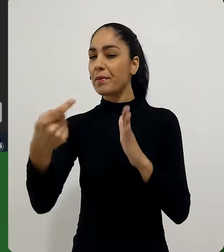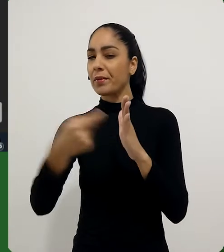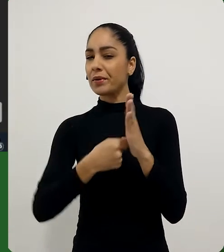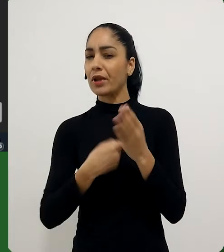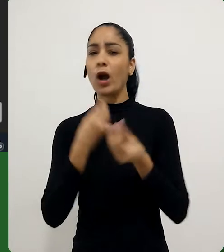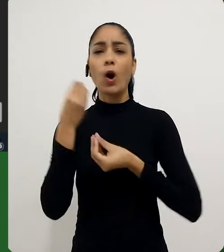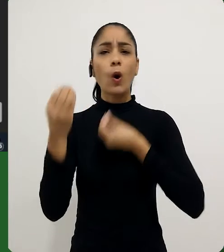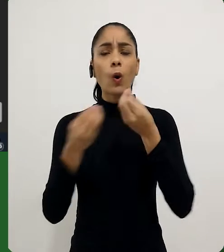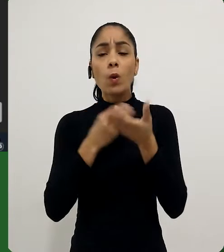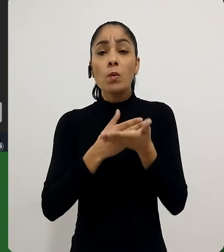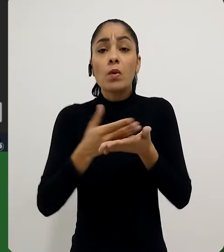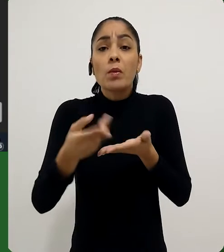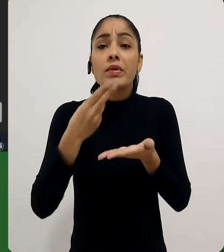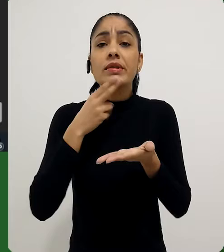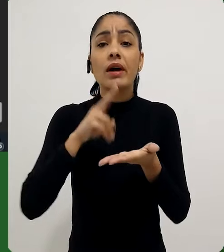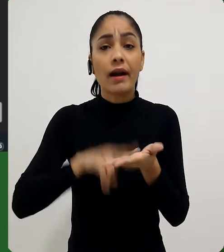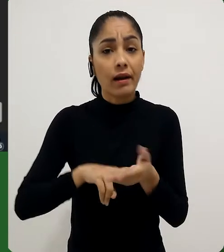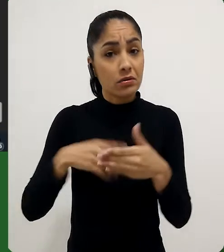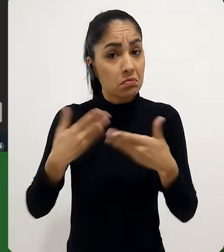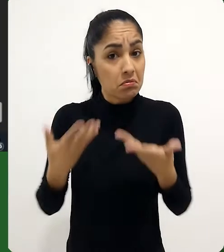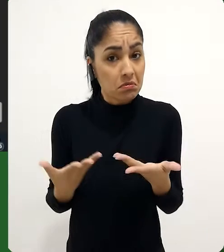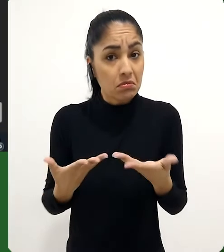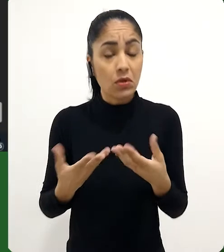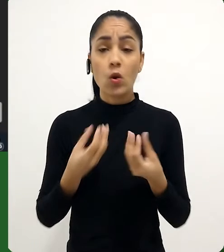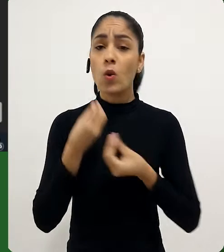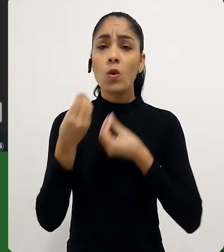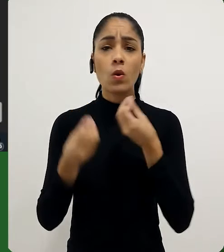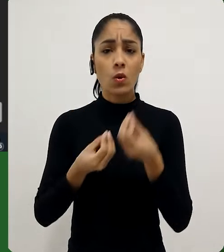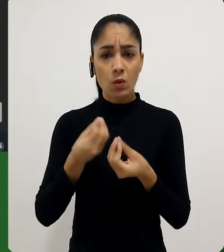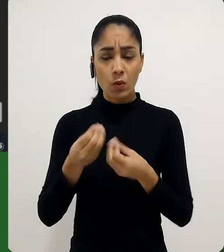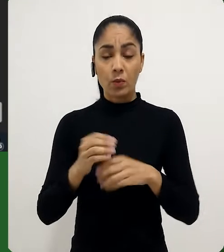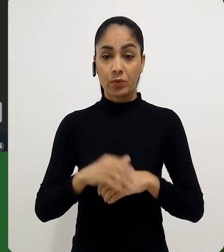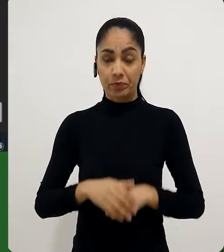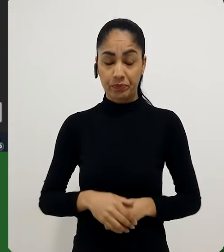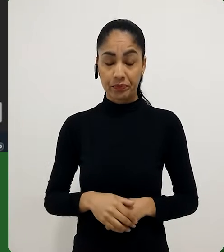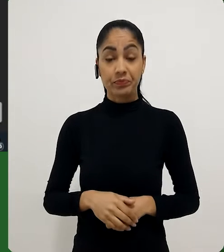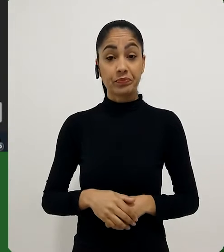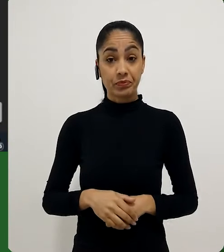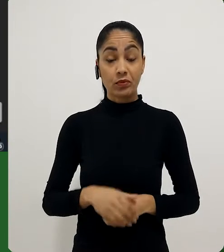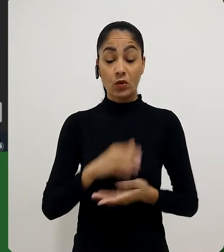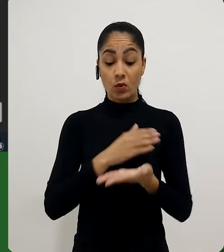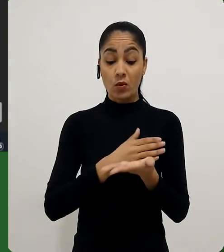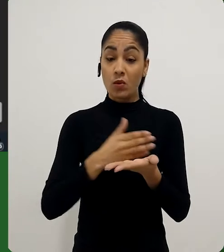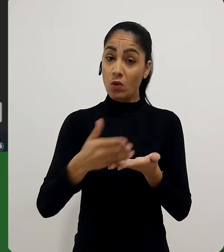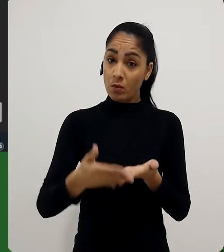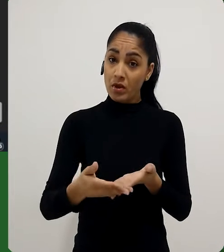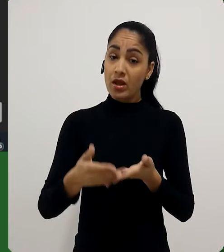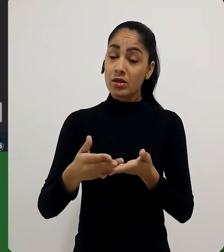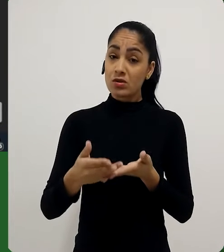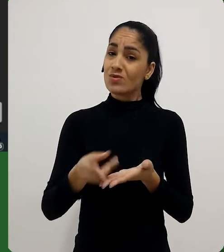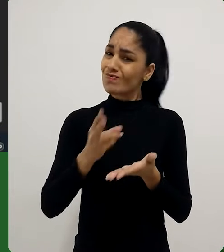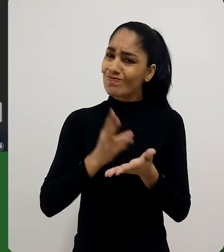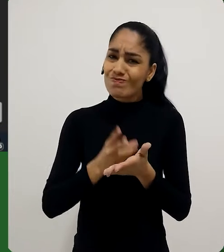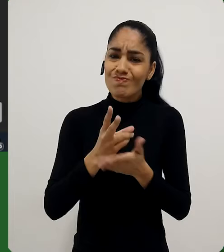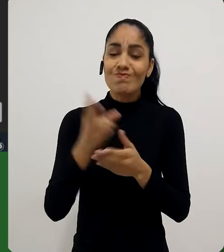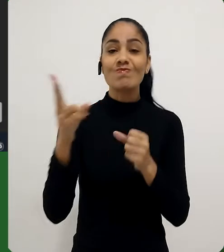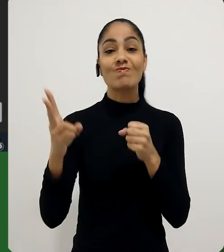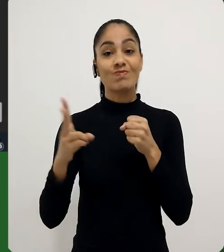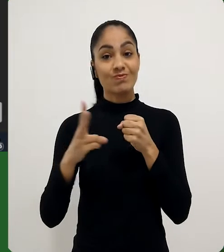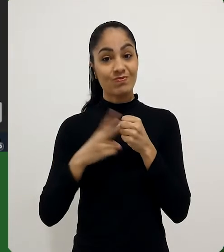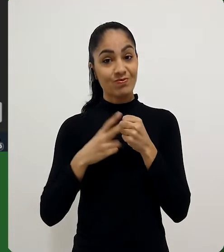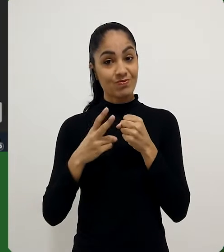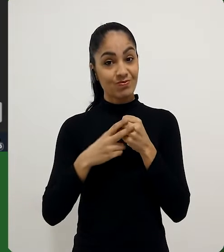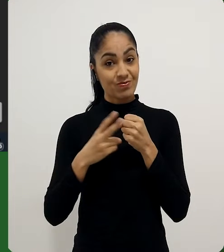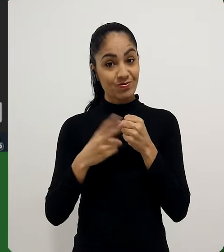diz, né? Professor, como é que nós devemos, então, iniciar uma carta, né? O corpo da carta. Devemos